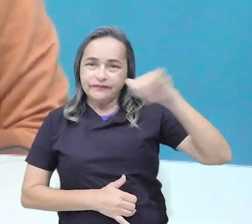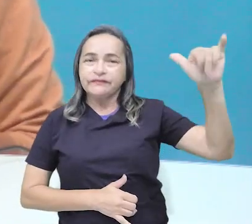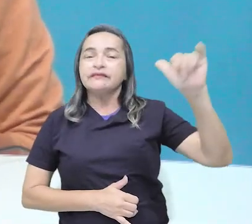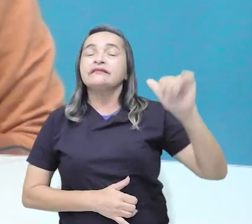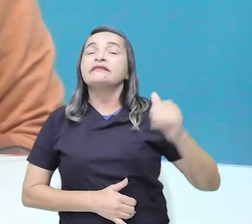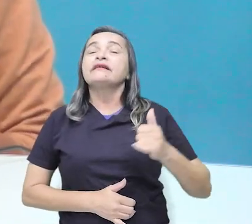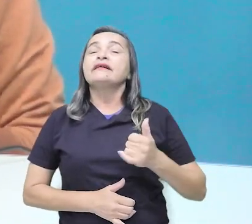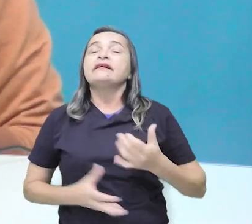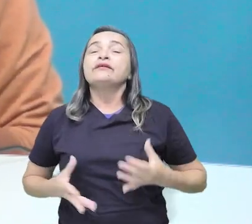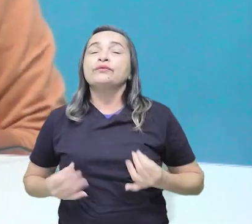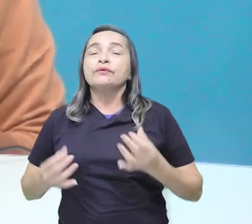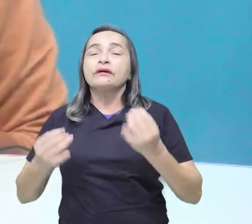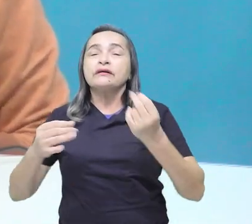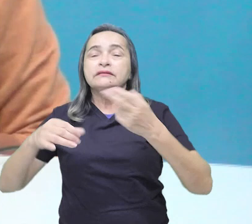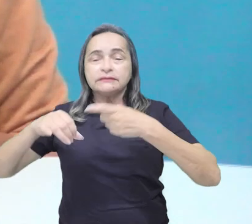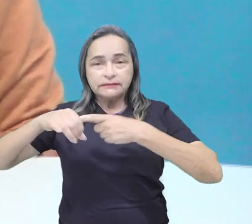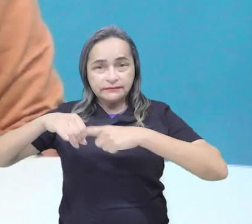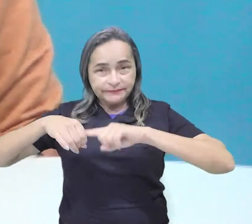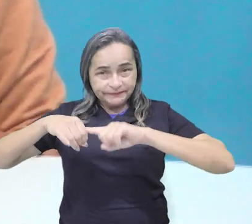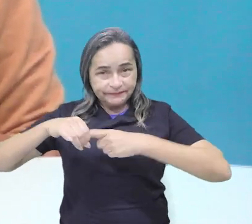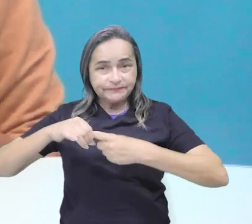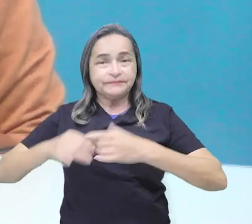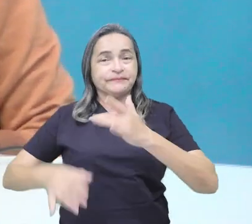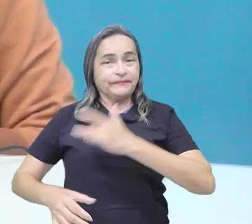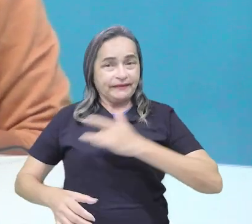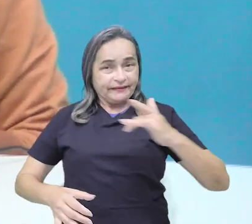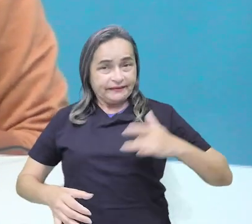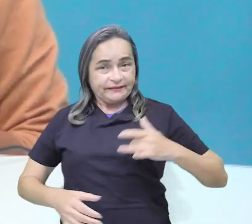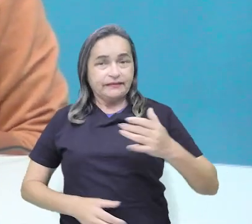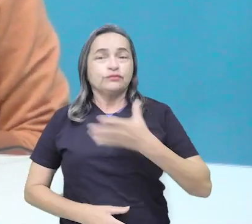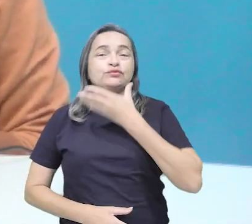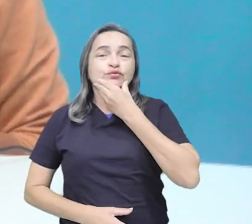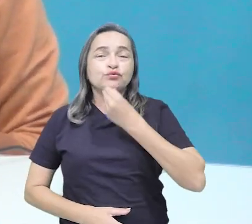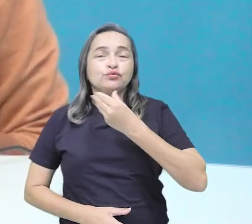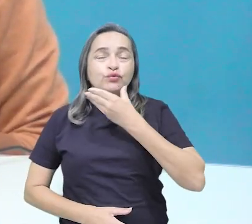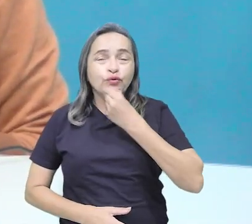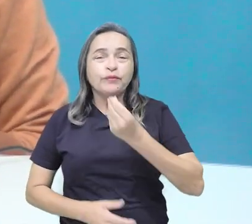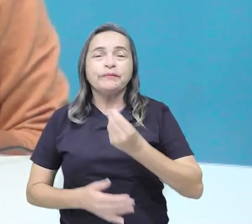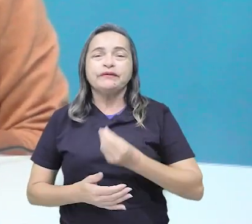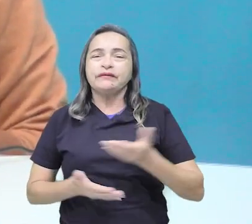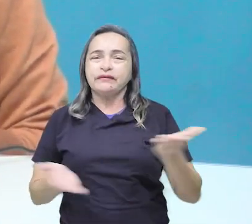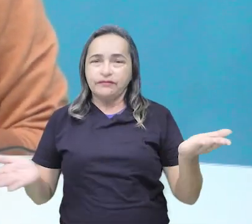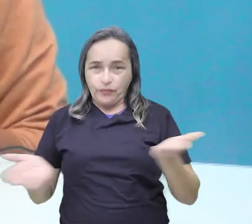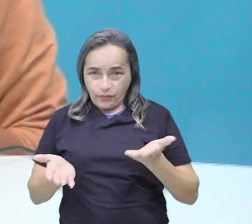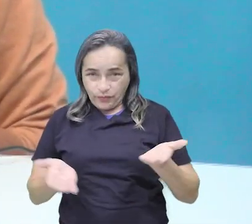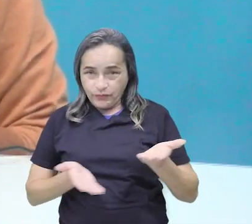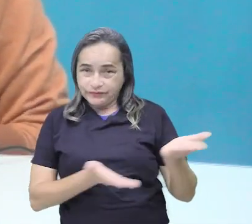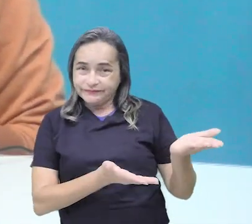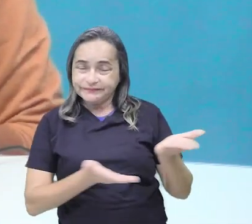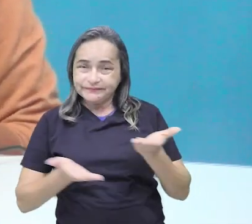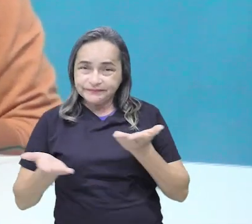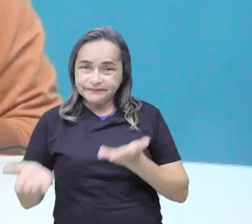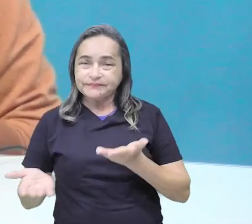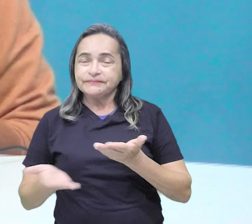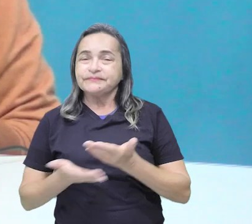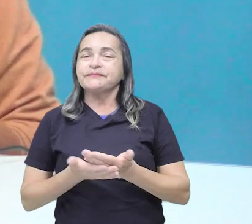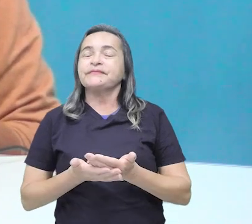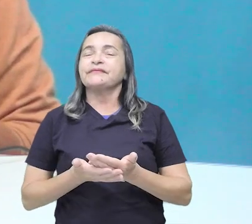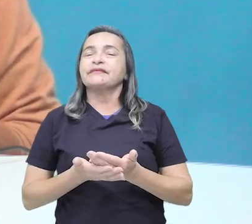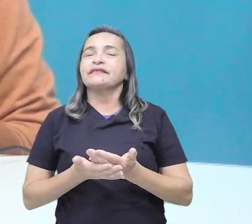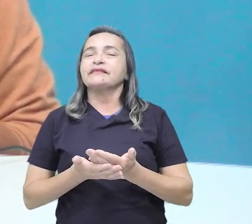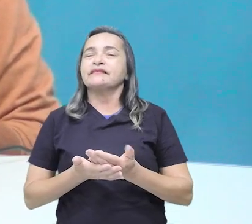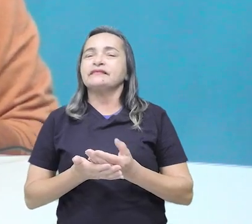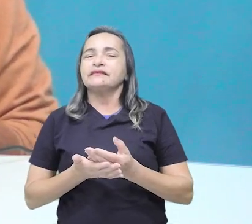câncer de próstata e sobre a saúde masculina como um todo, nós estamos recebendo aqui nos estúdios da TV Seductech o